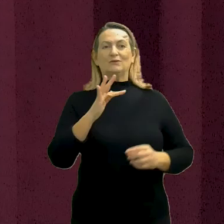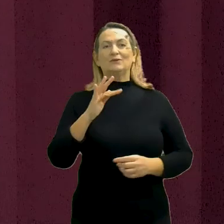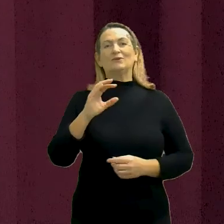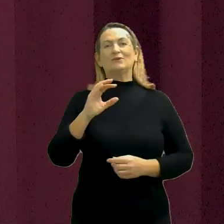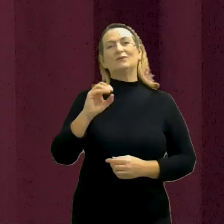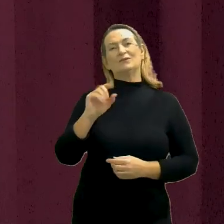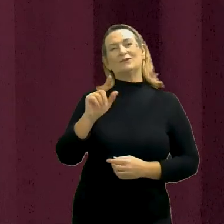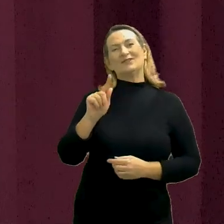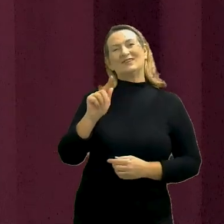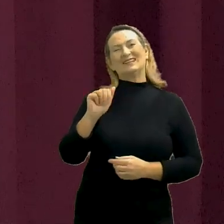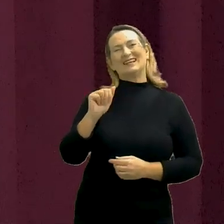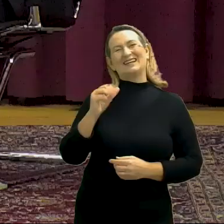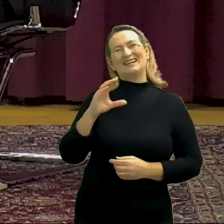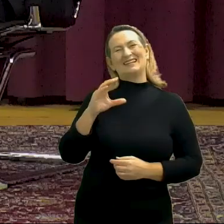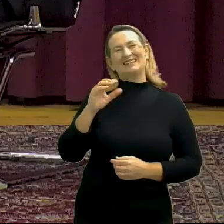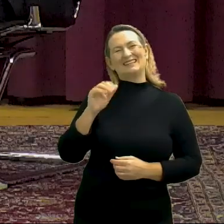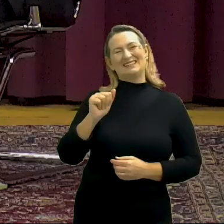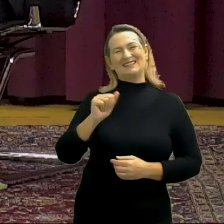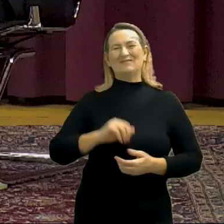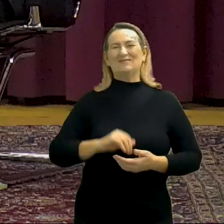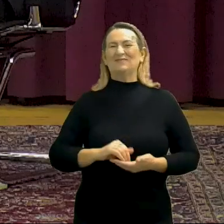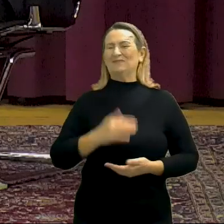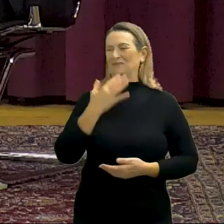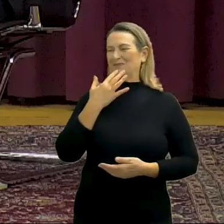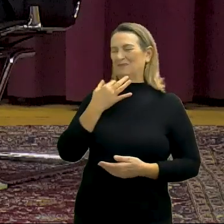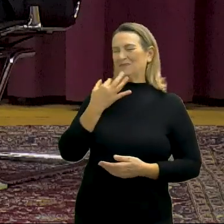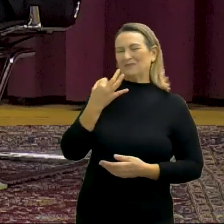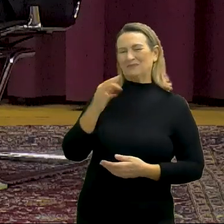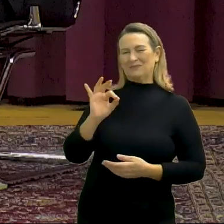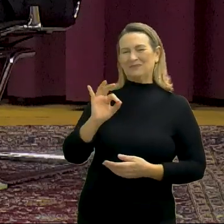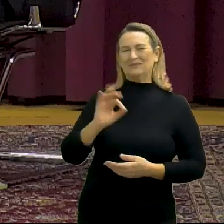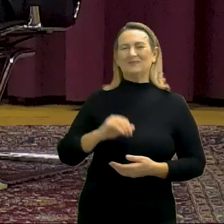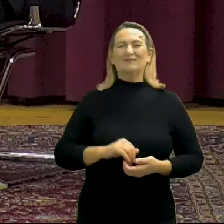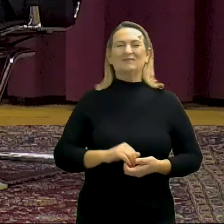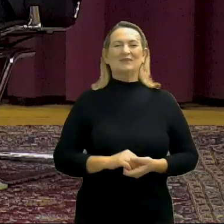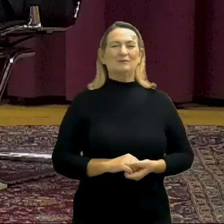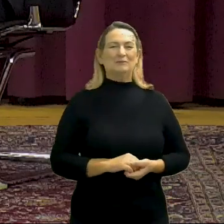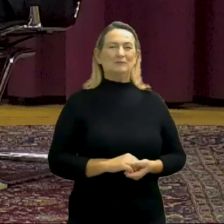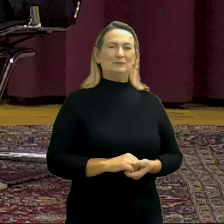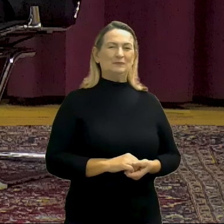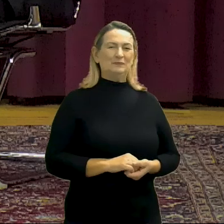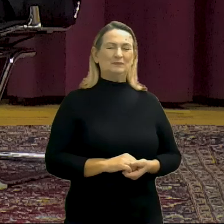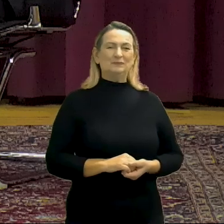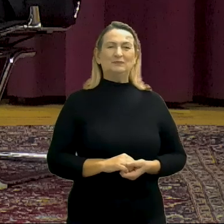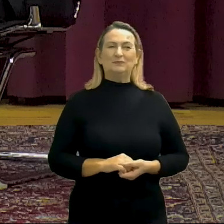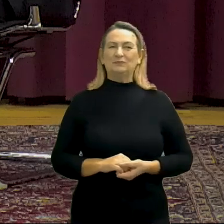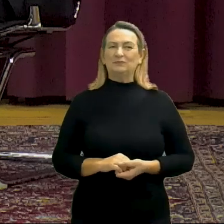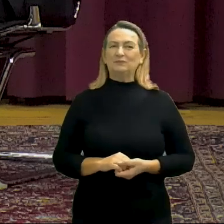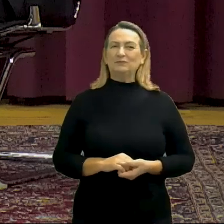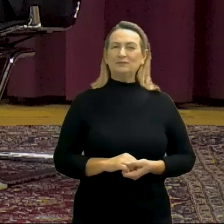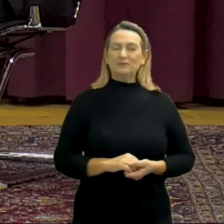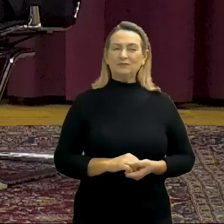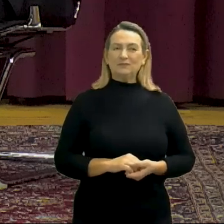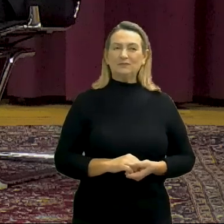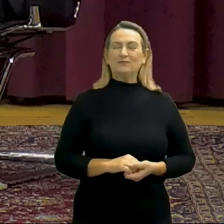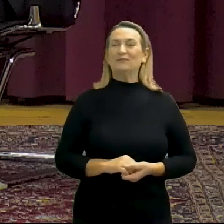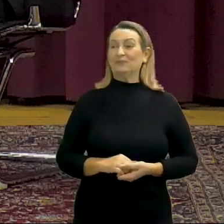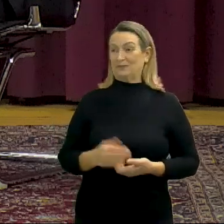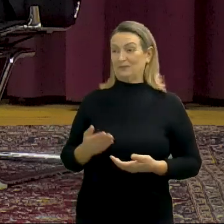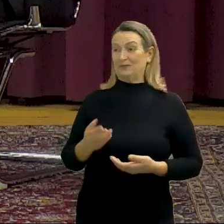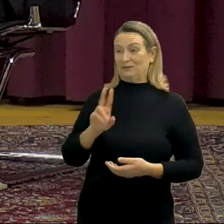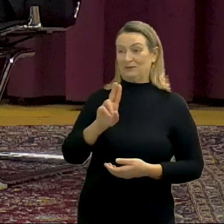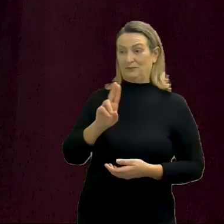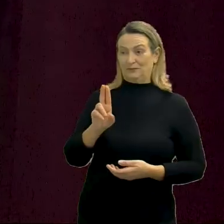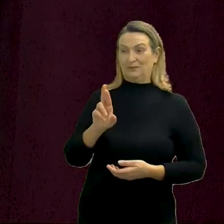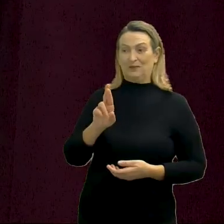minha áudio des descrição Tá certo eh Então rges me permita chamá-lo de